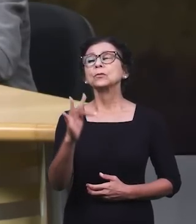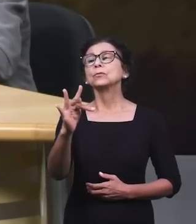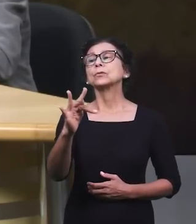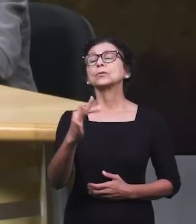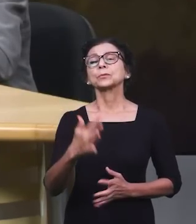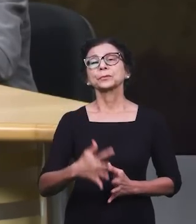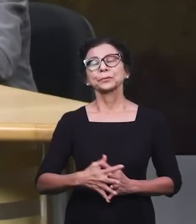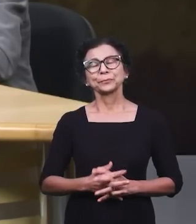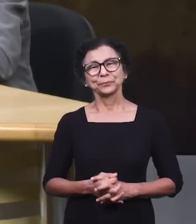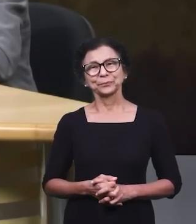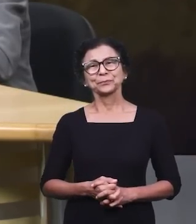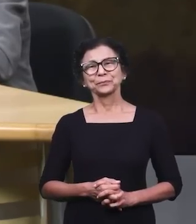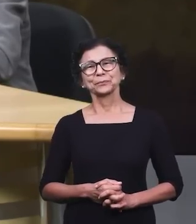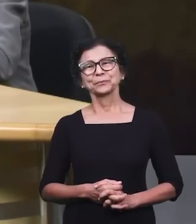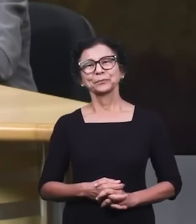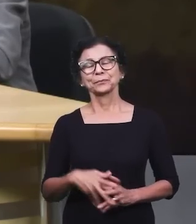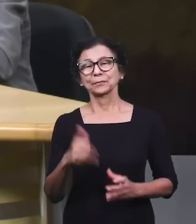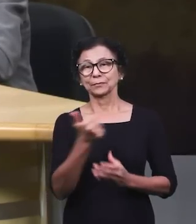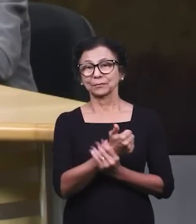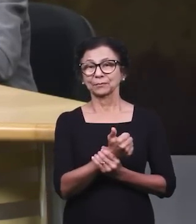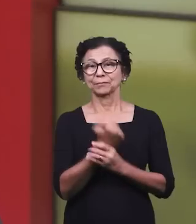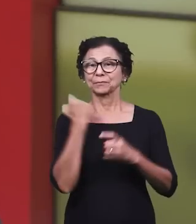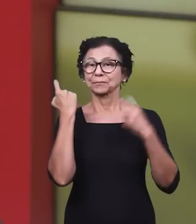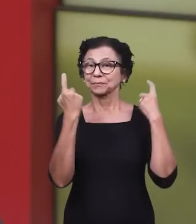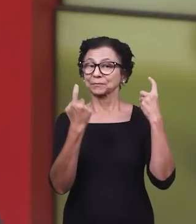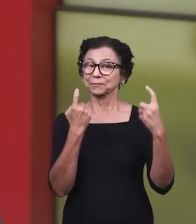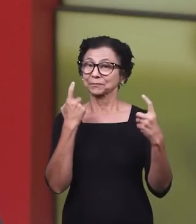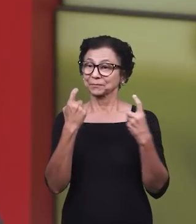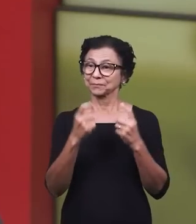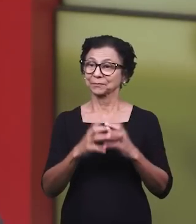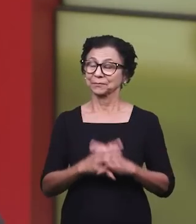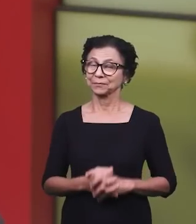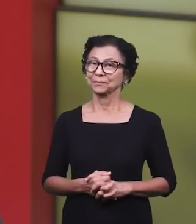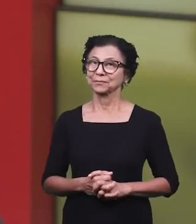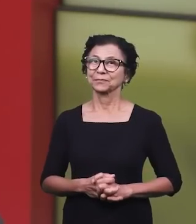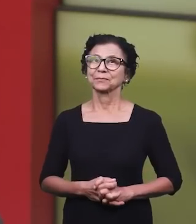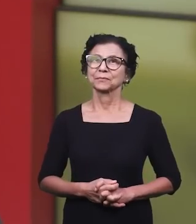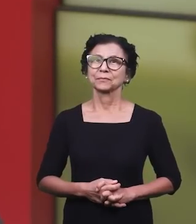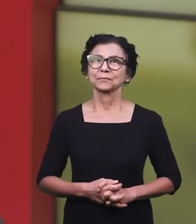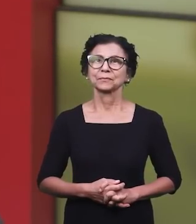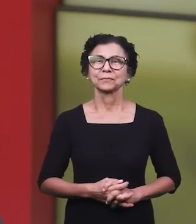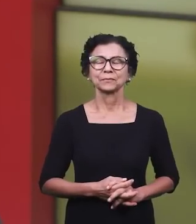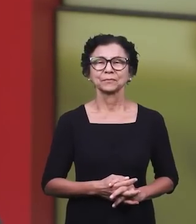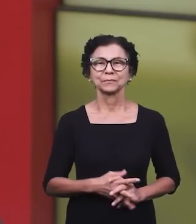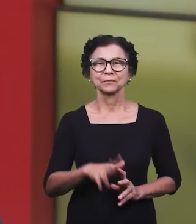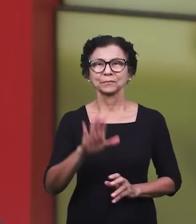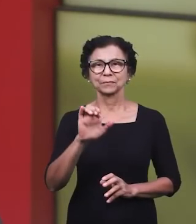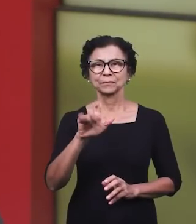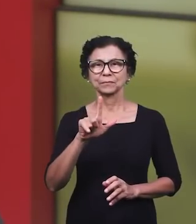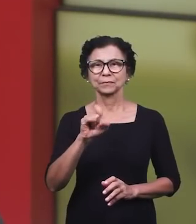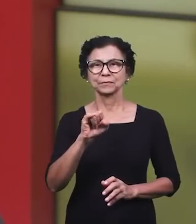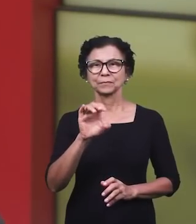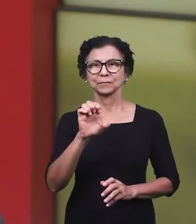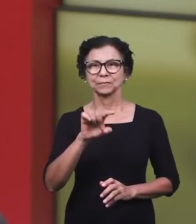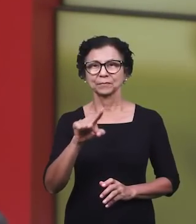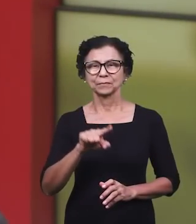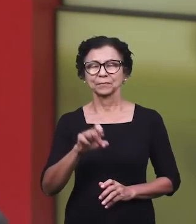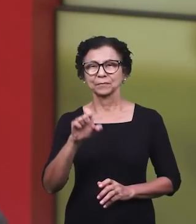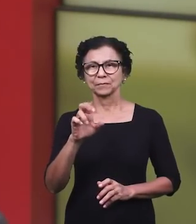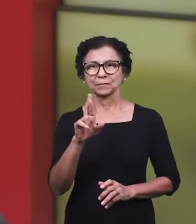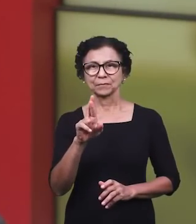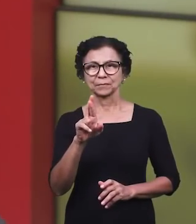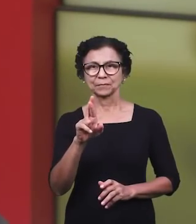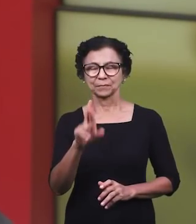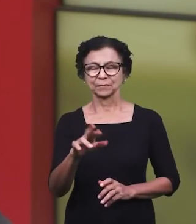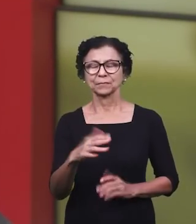né? Então a preocupação dele chama aqui, quem sabe que Eliezer é tipo da figura do Espírito Santo, né? Então ele era o criado